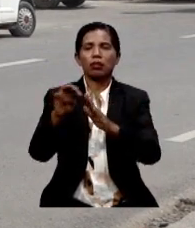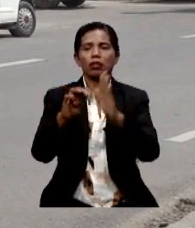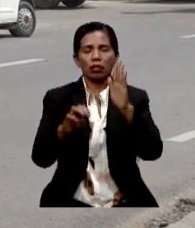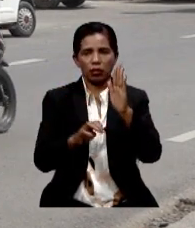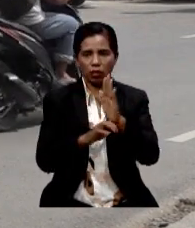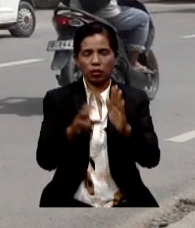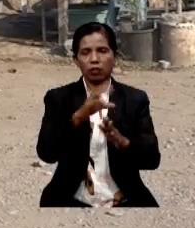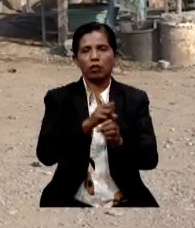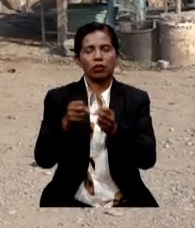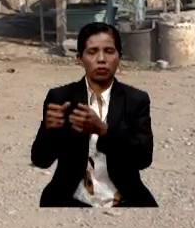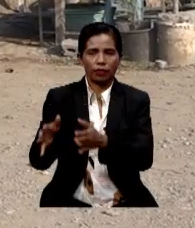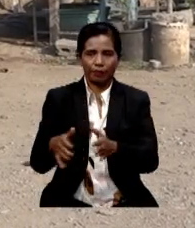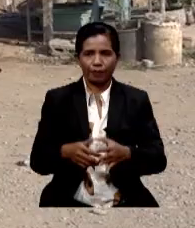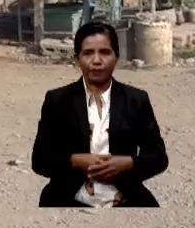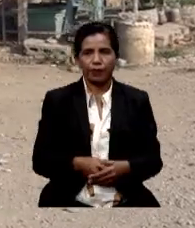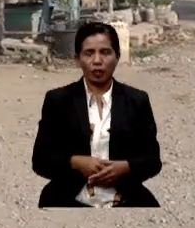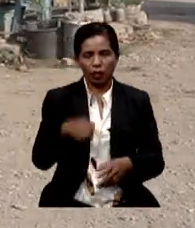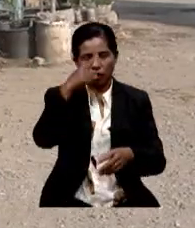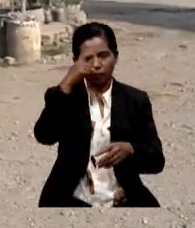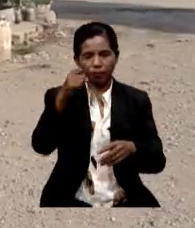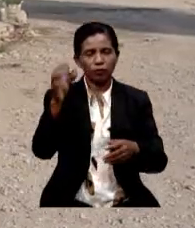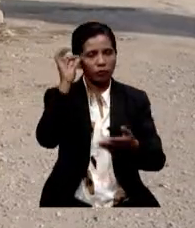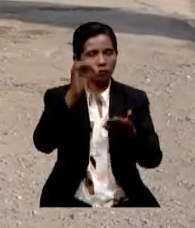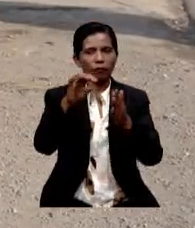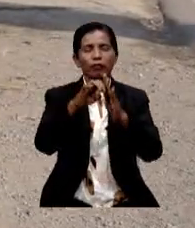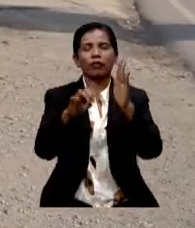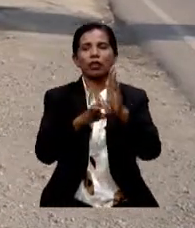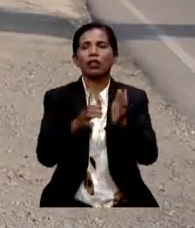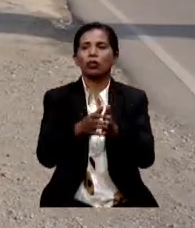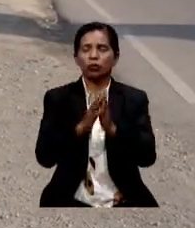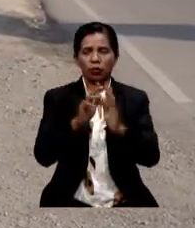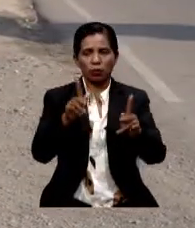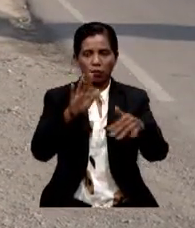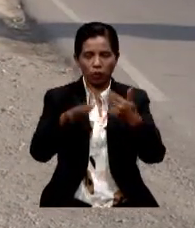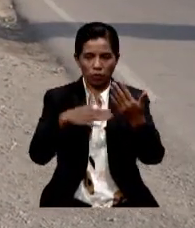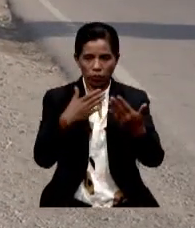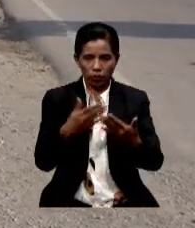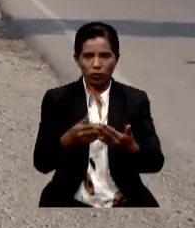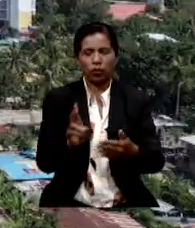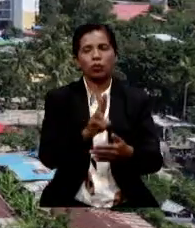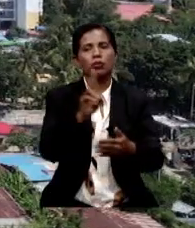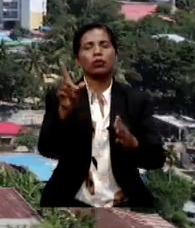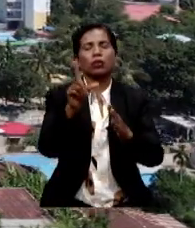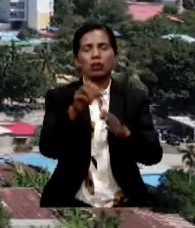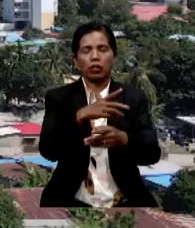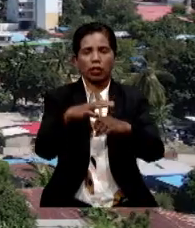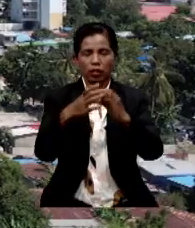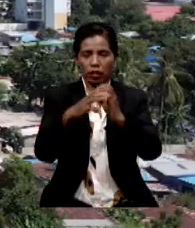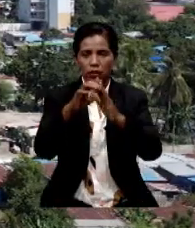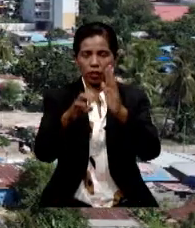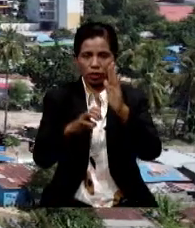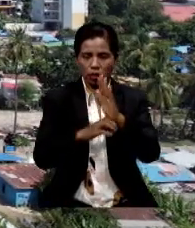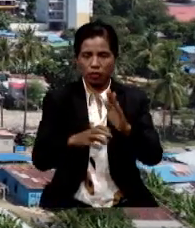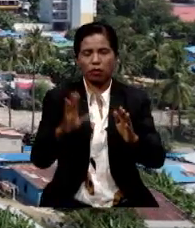bens abandonado. Tamane, secretário de Estado ne russo, basidão hirak ne be ocupa ra estado e a área